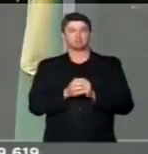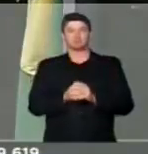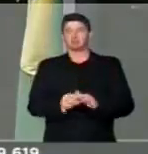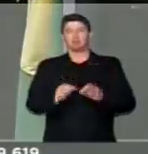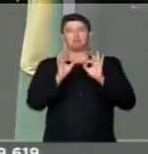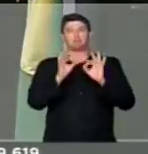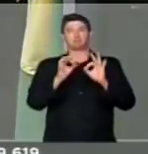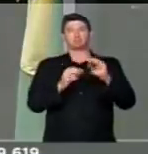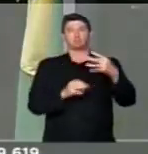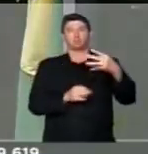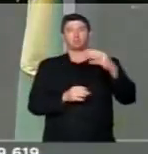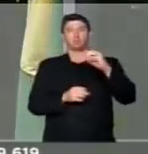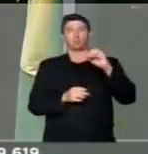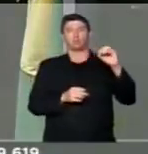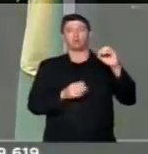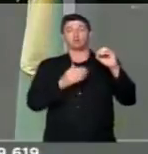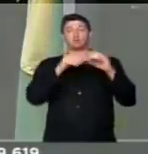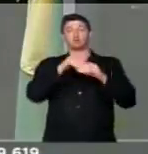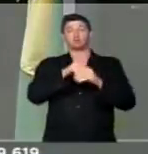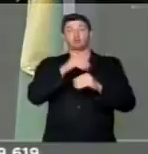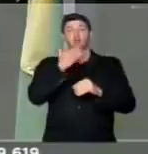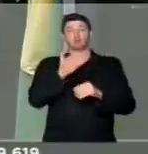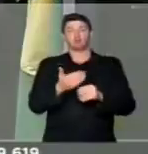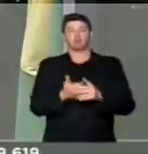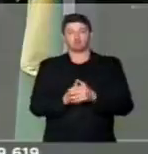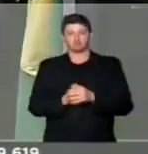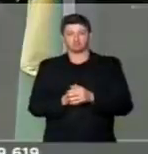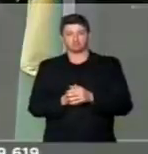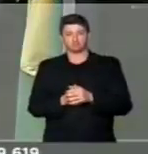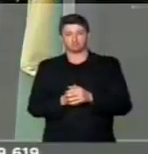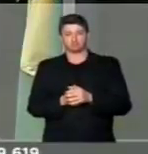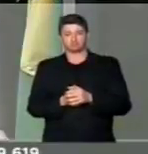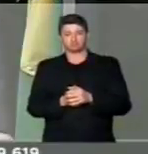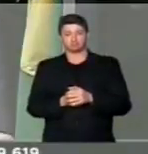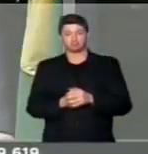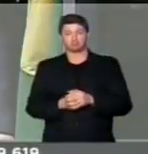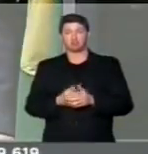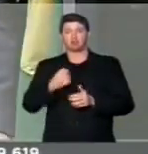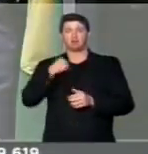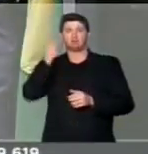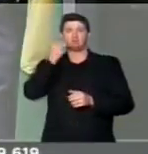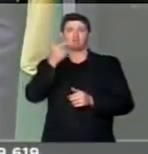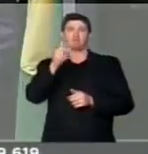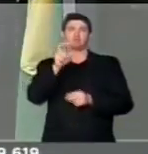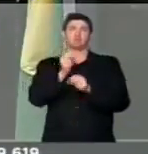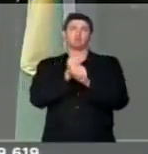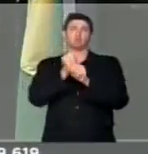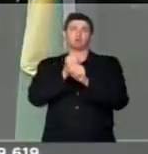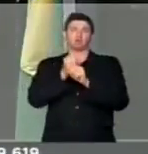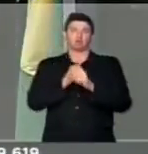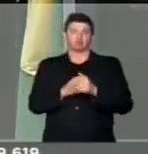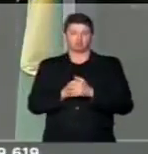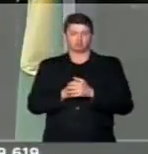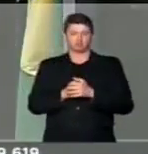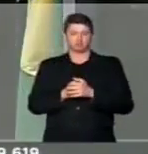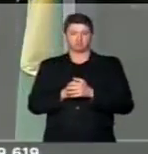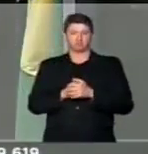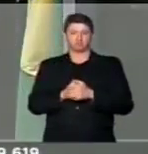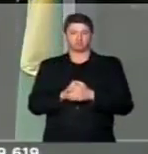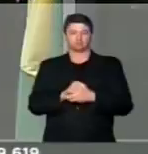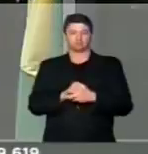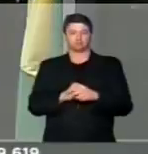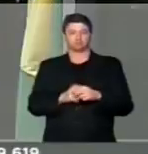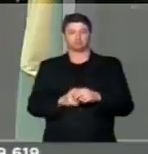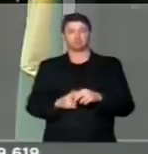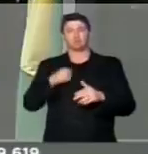terá 400 votos favoráveis. Com 25 anos de experiência, 43 de vida pública,